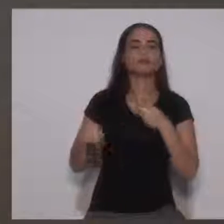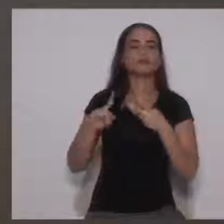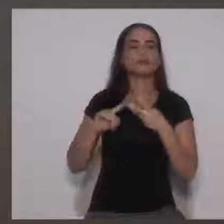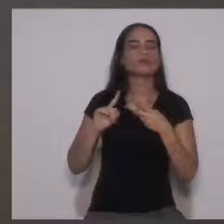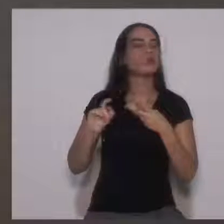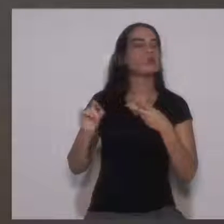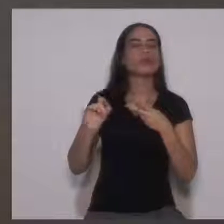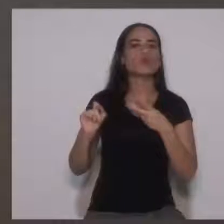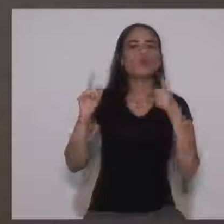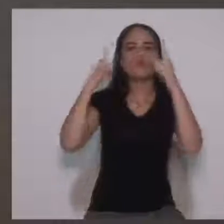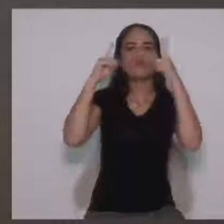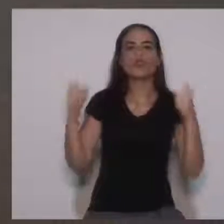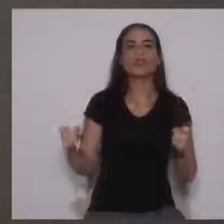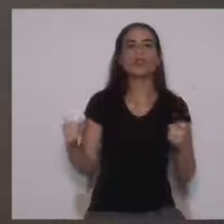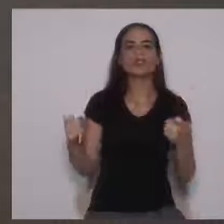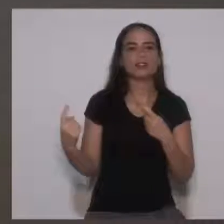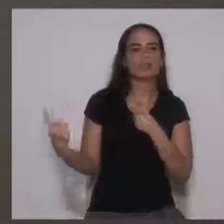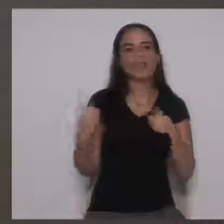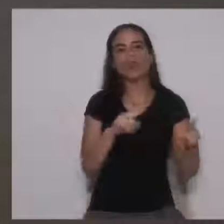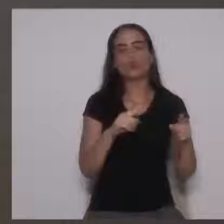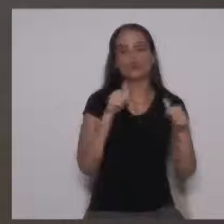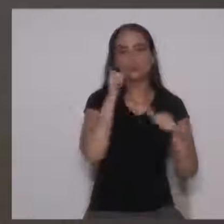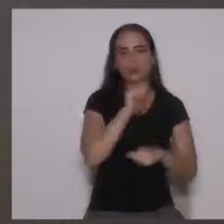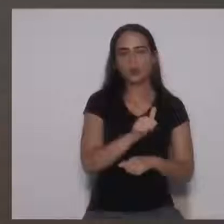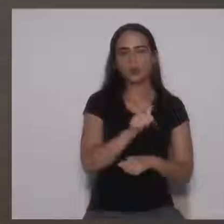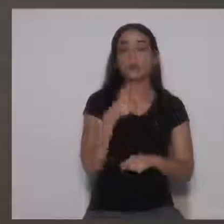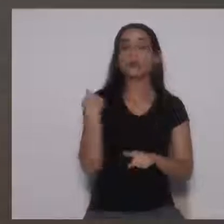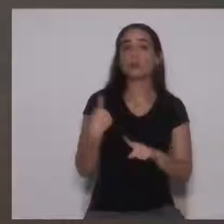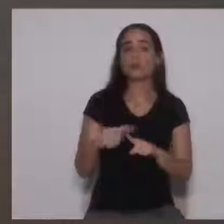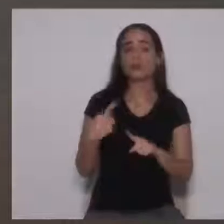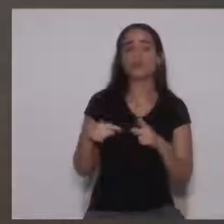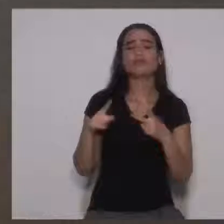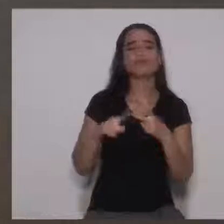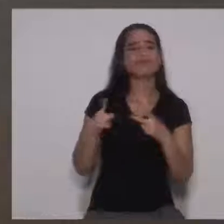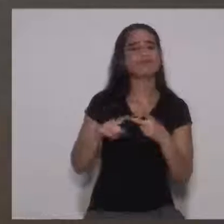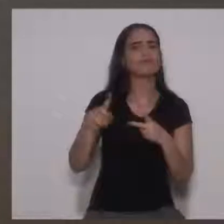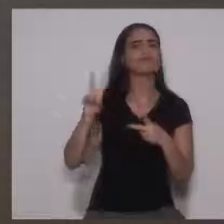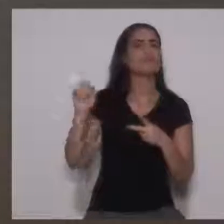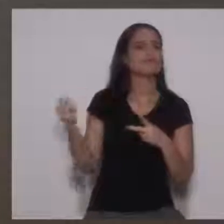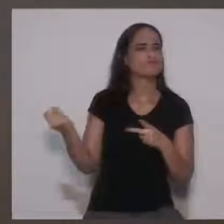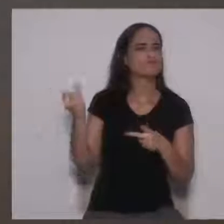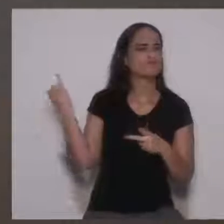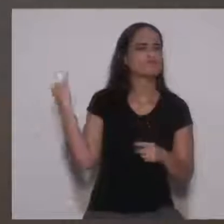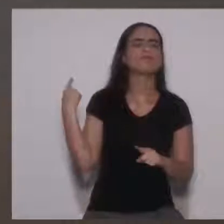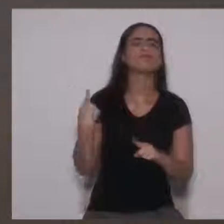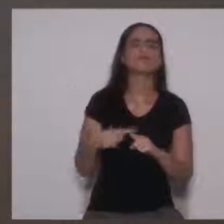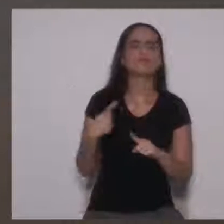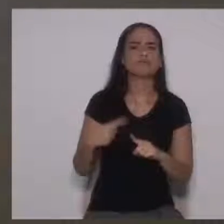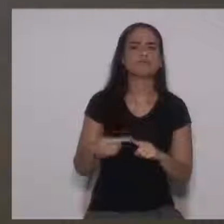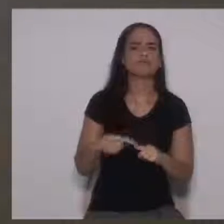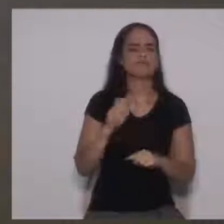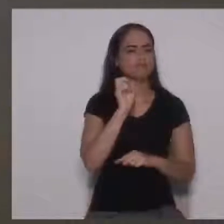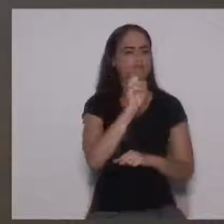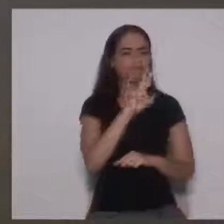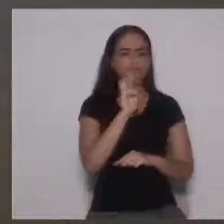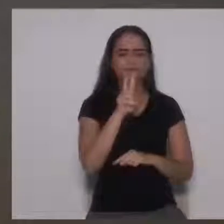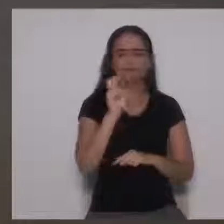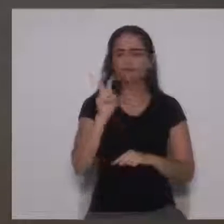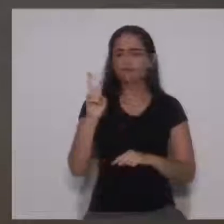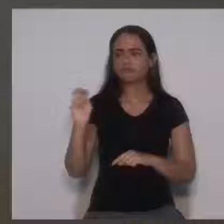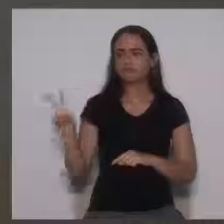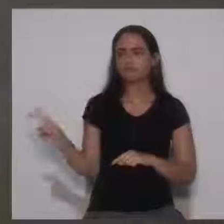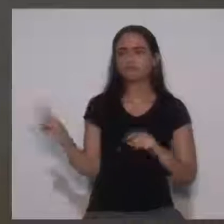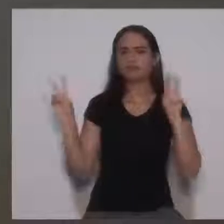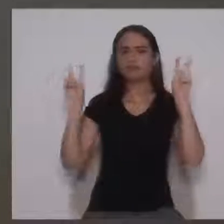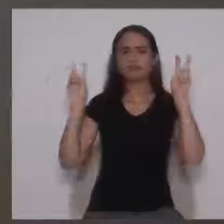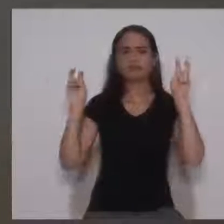a violência contra as mulheres. Por que a gente tem que insistir nesse tema, né? Porque a gente ainda vê gente falando que esse tema